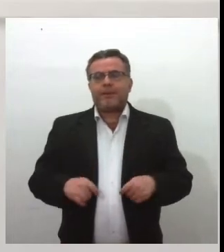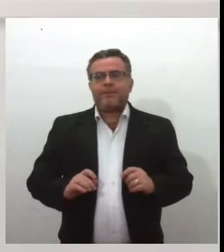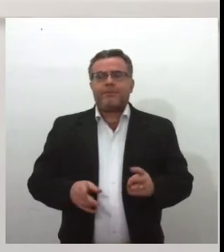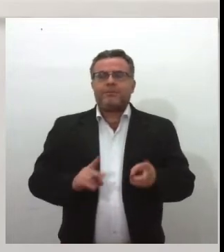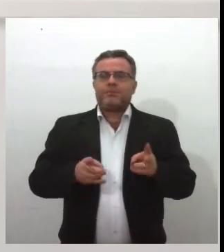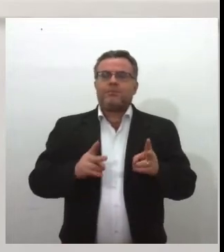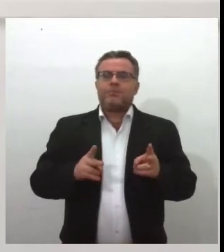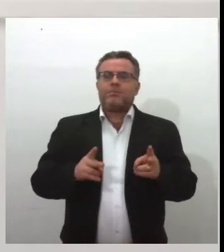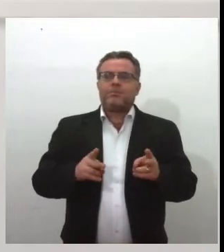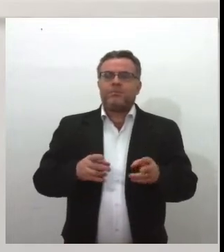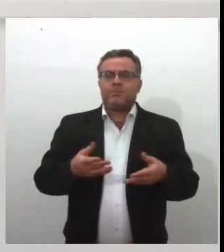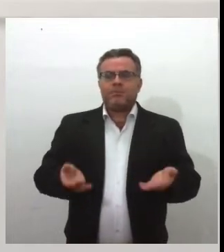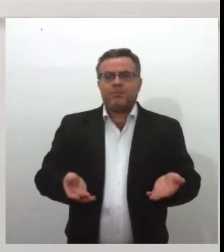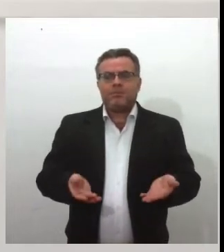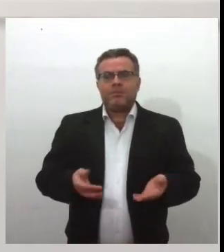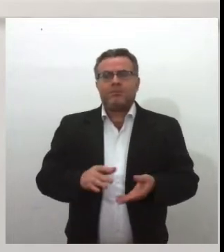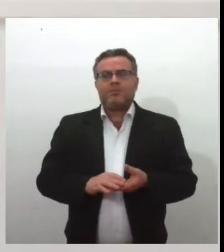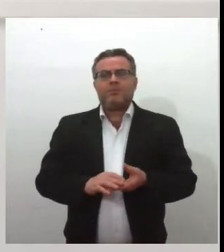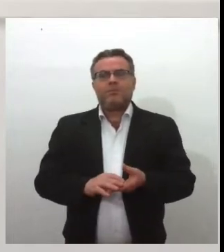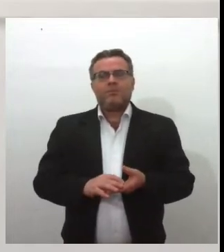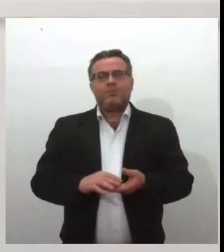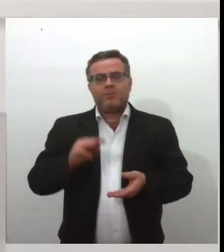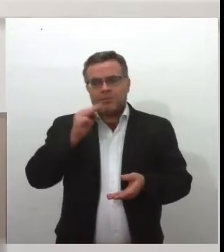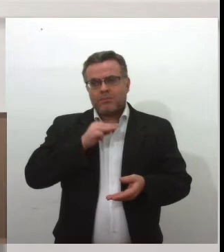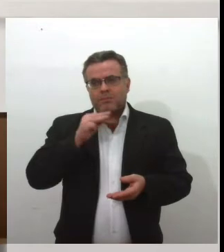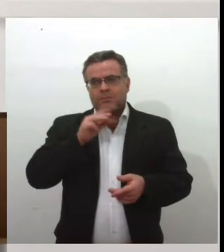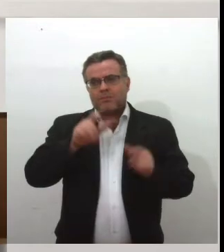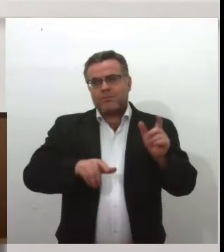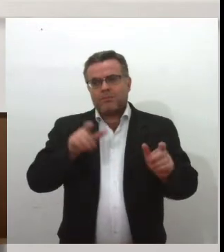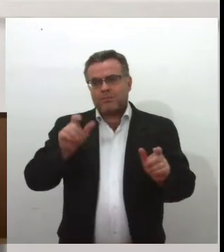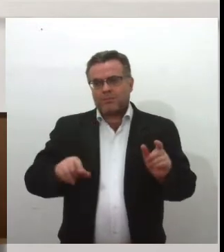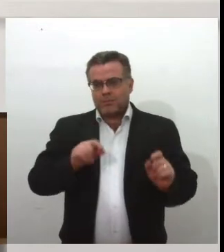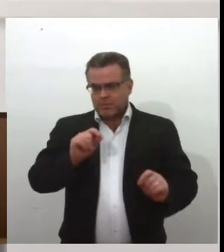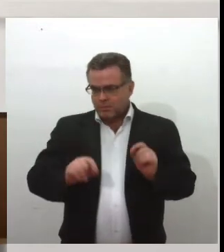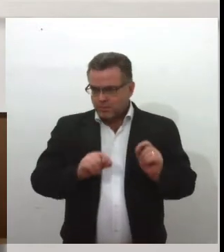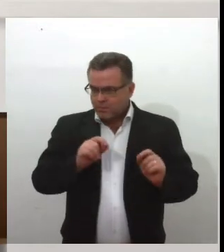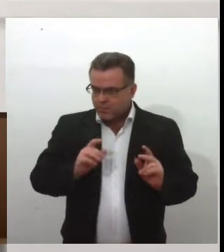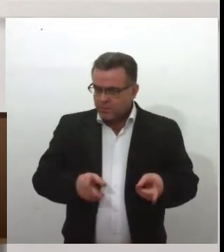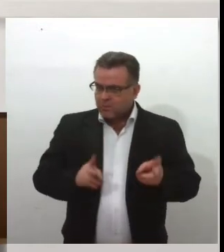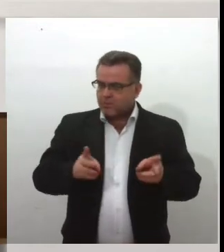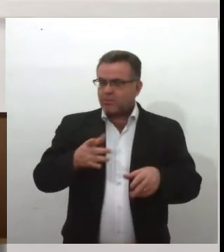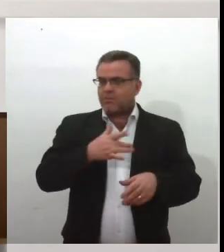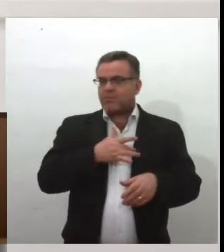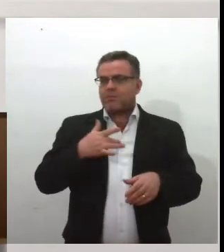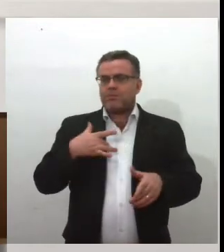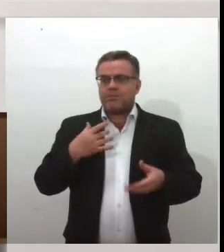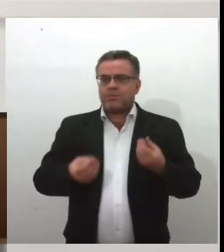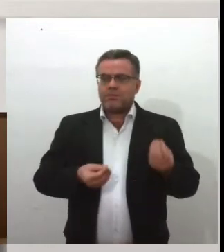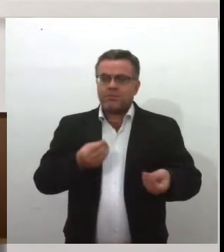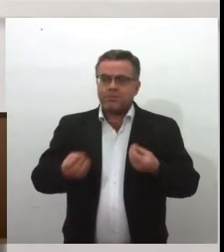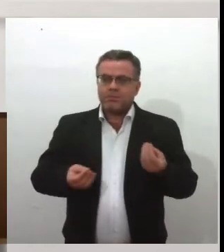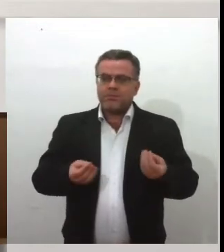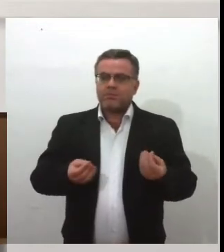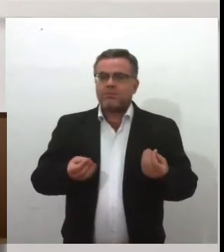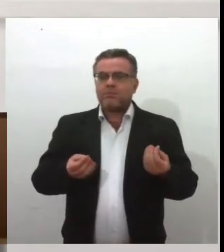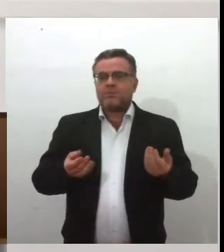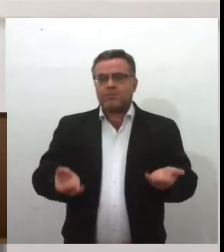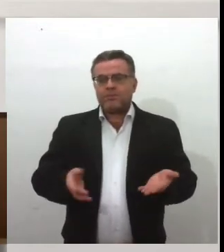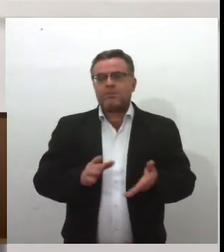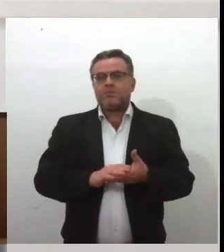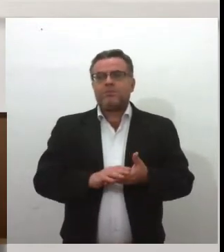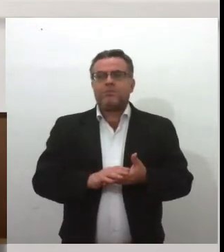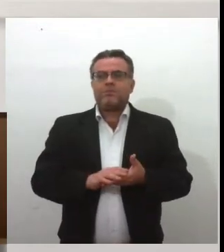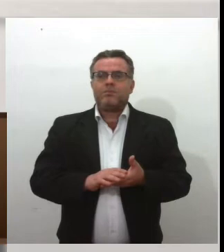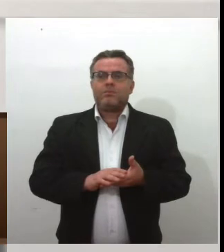menstruação, as mães têm essa indicação, essa orientação, essa recomendação aí com o